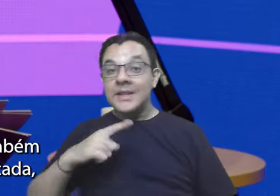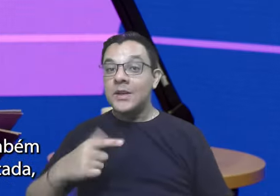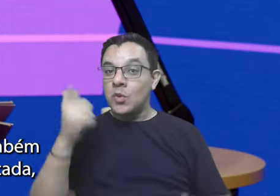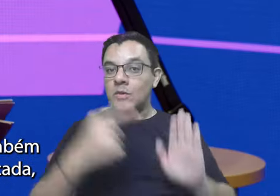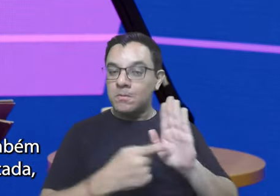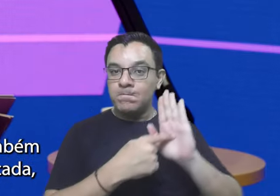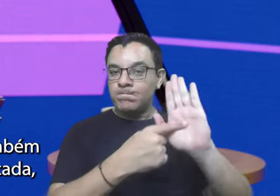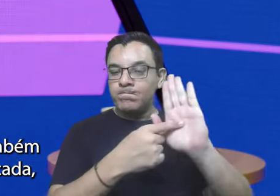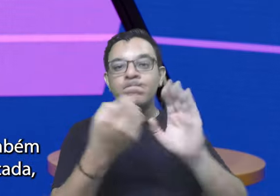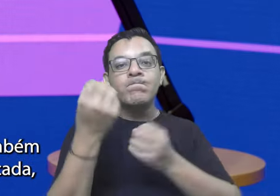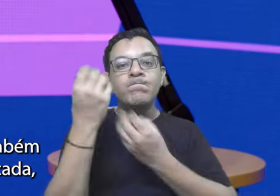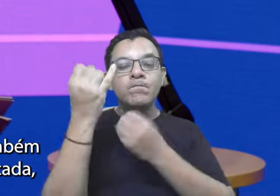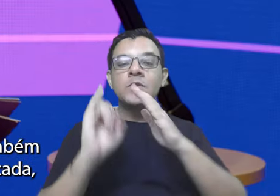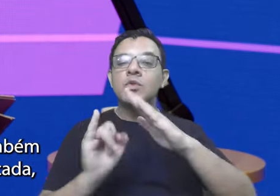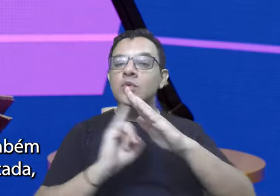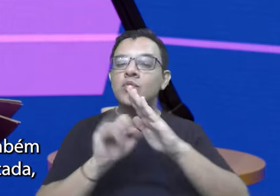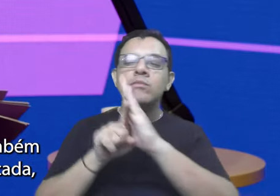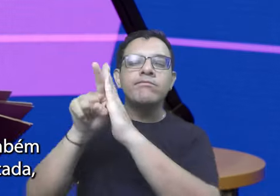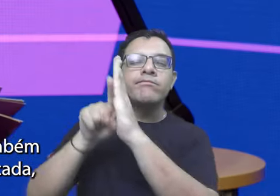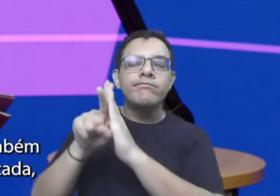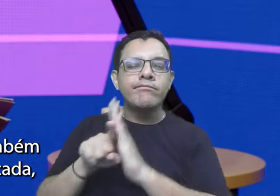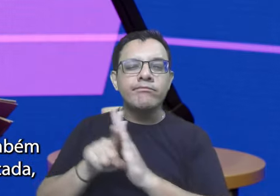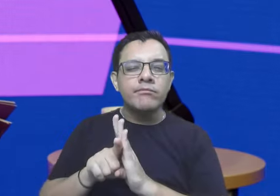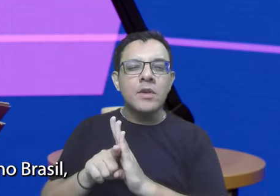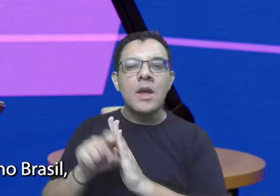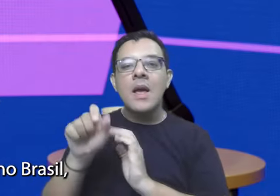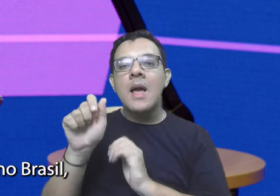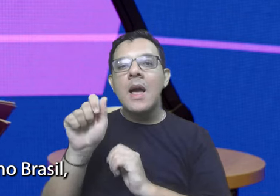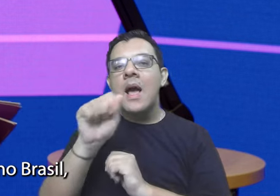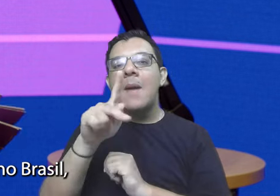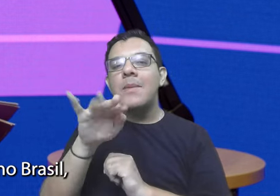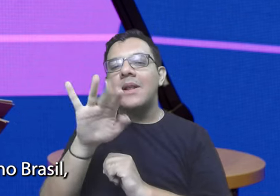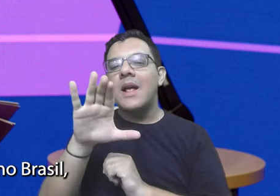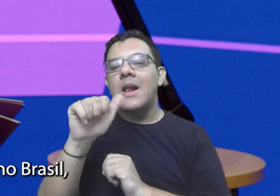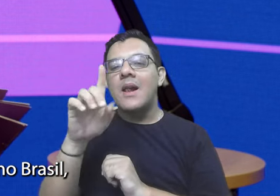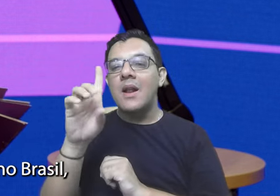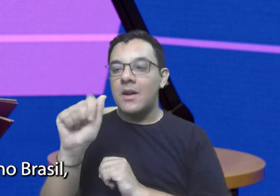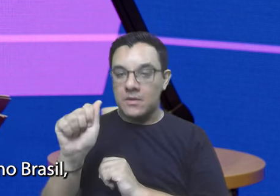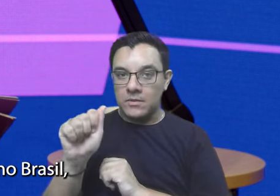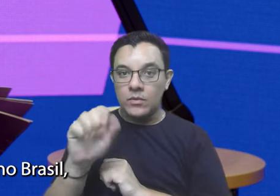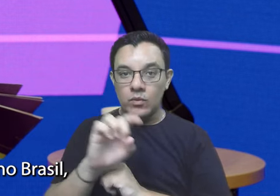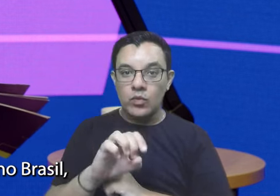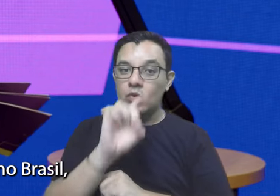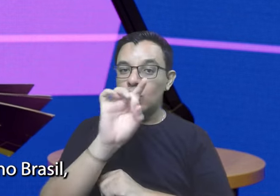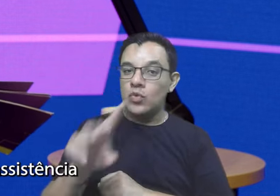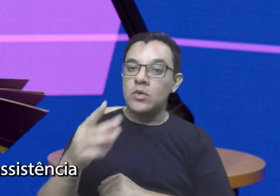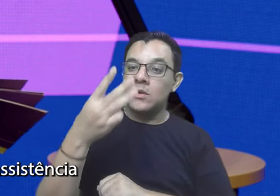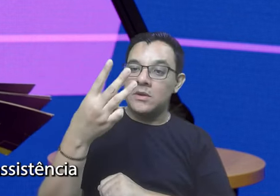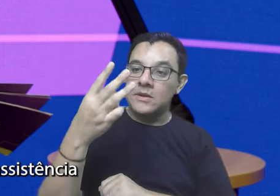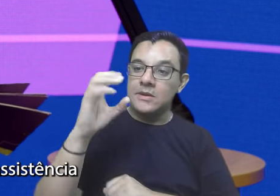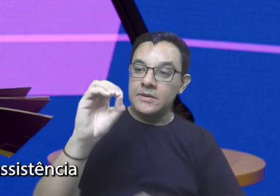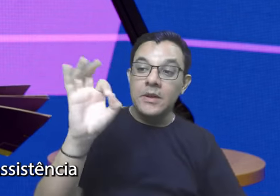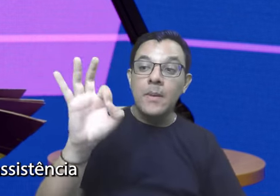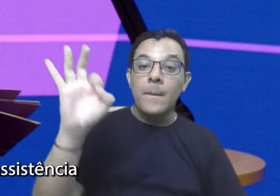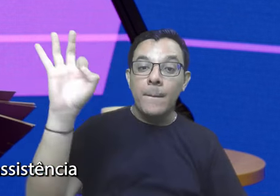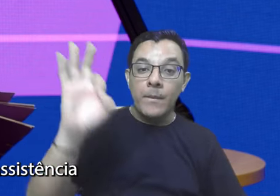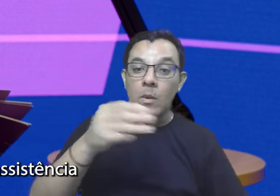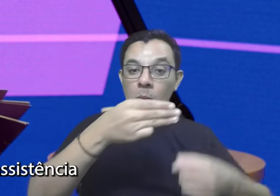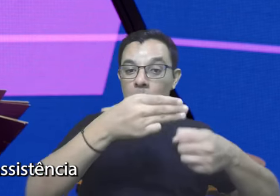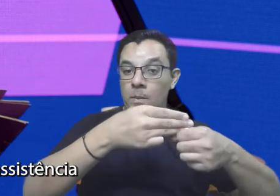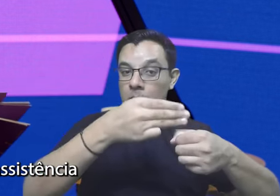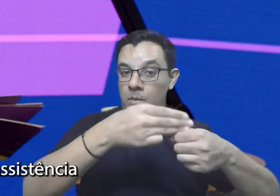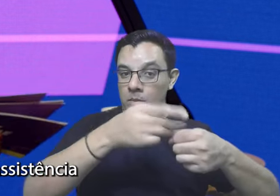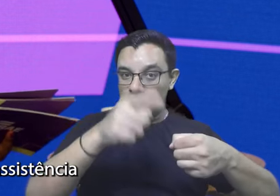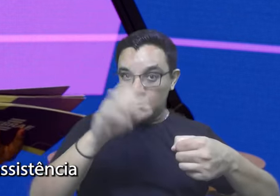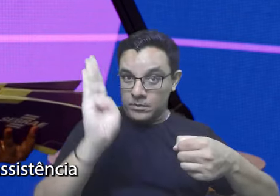número também da do Instituto de Pesquisa aplicada que apenas 30% dos Municípios no Brasil em torno de 1.00